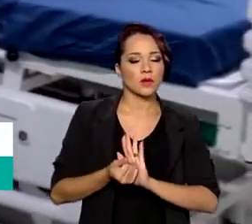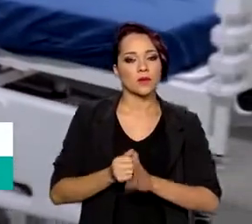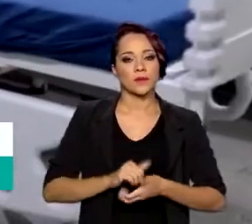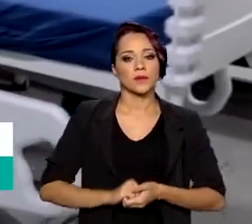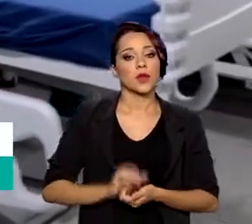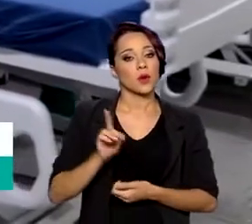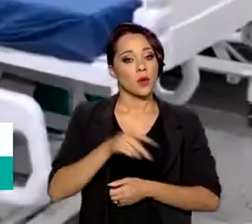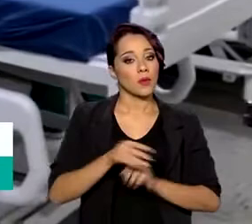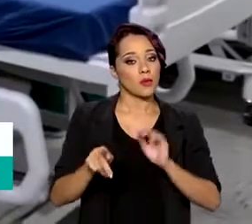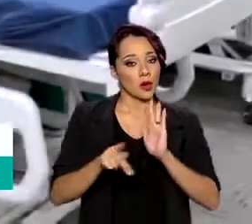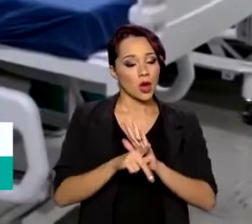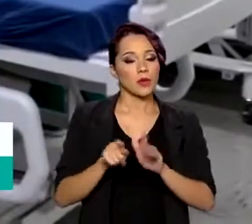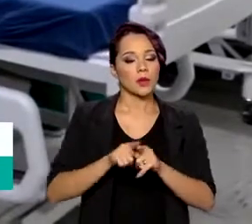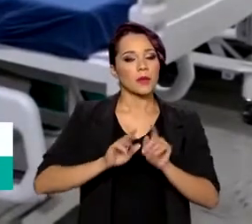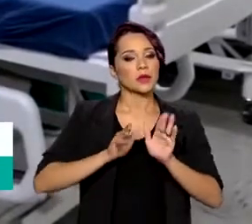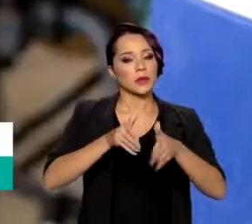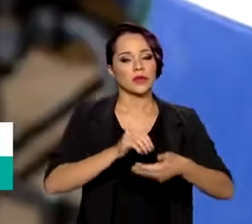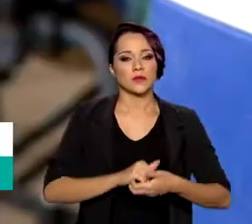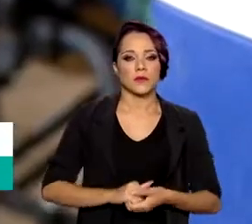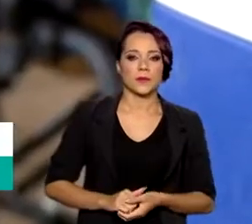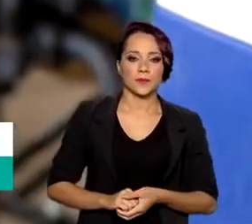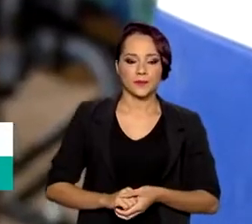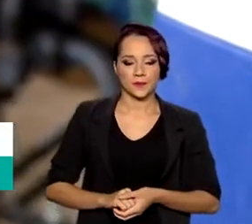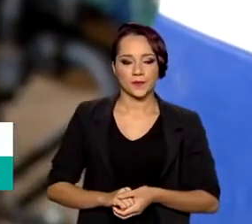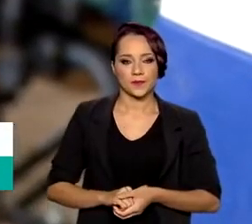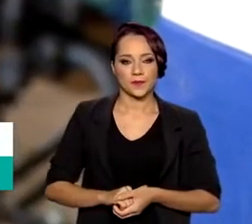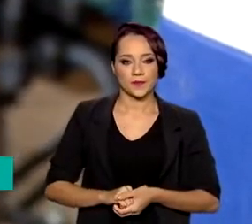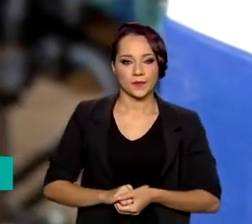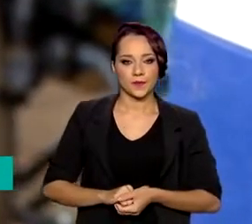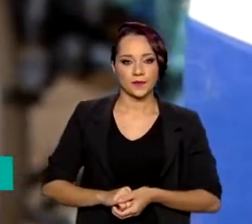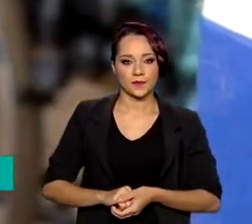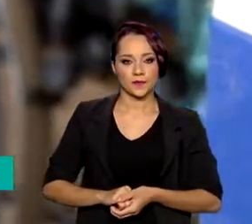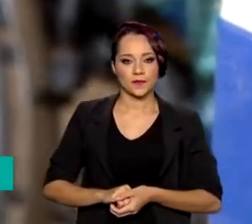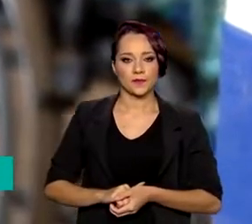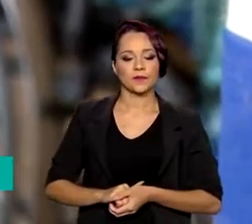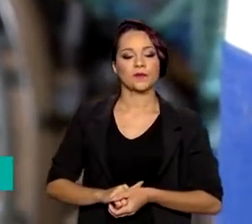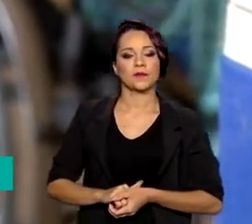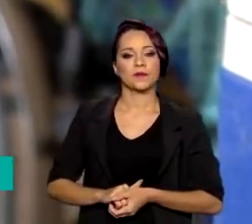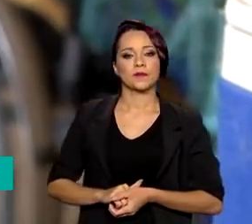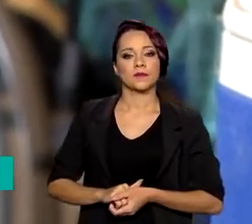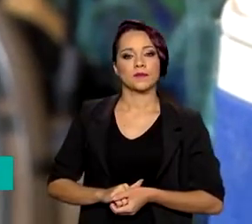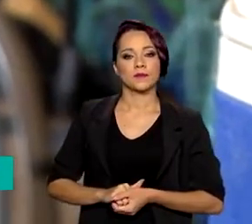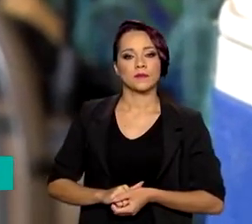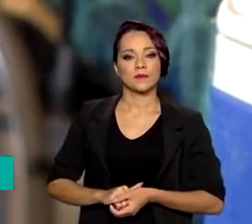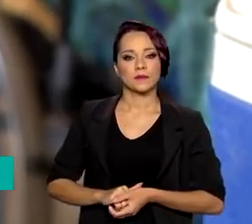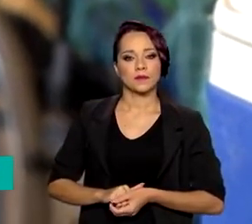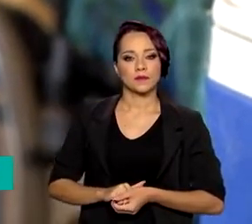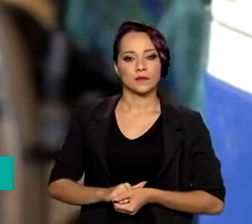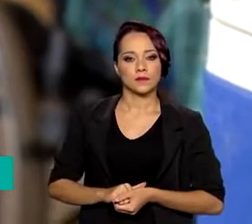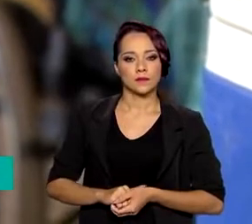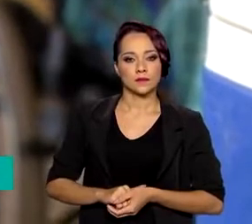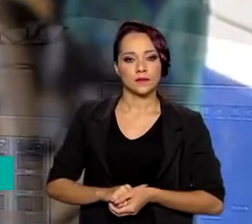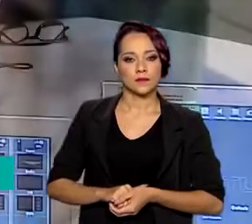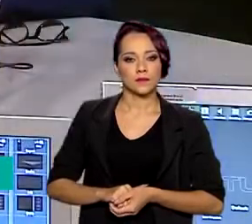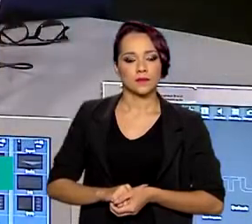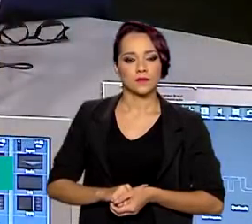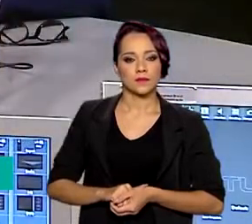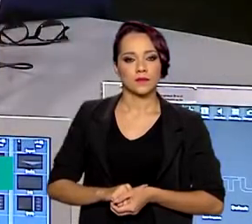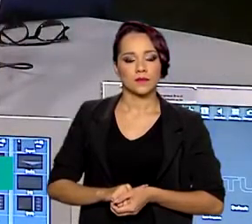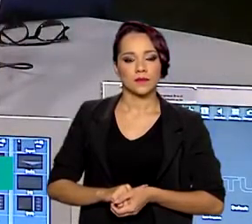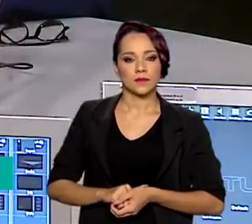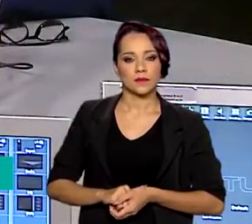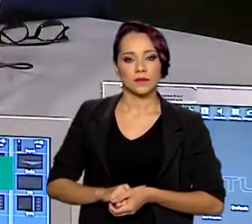dotação própria e específica. Com a colaboração de Leandro Martins, da Rádio Nacional em Brasília, Cariane